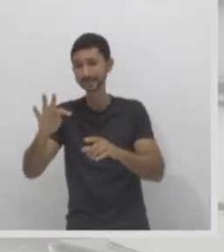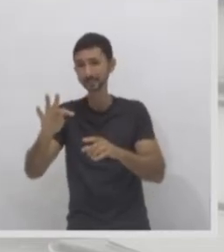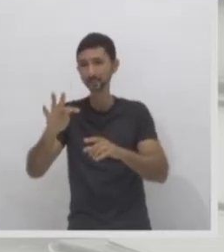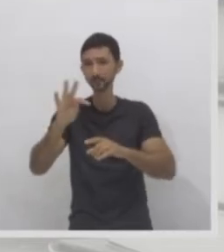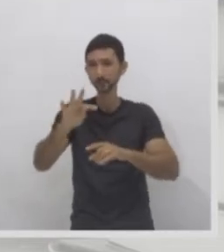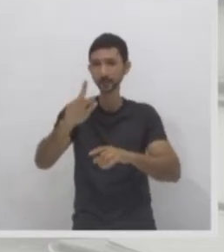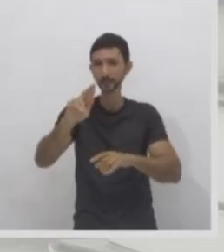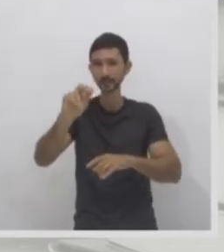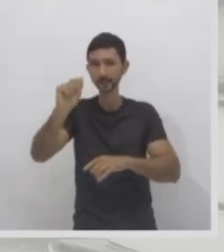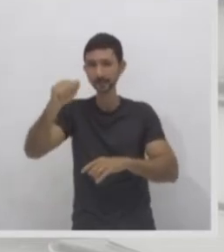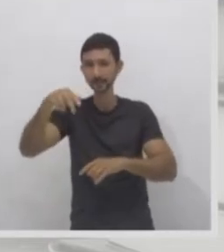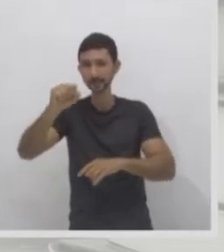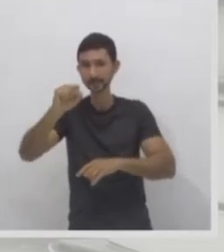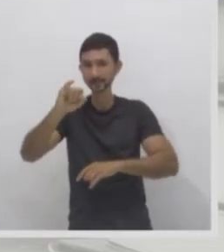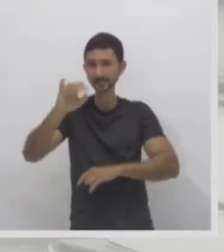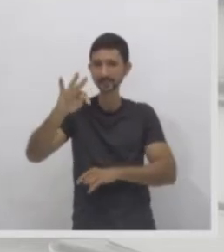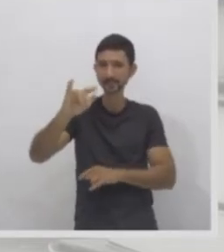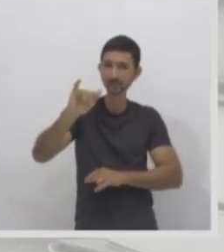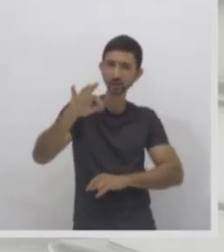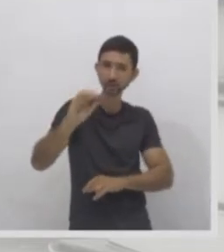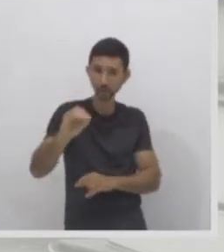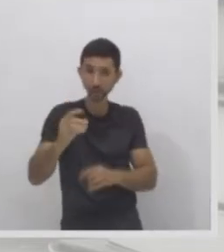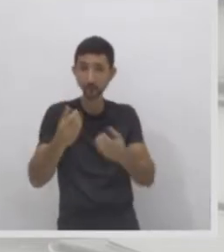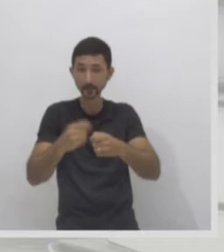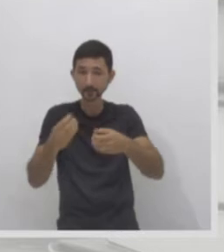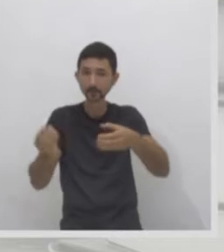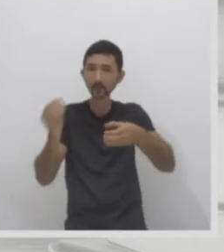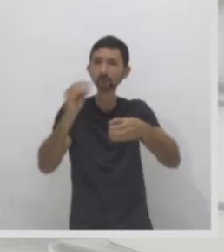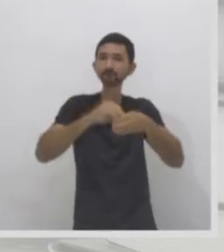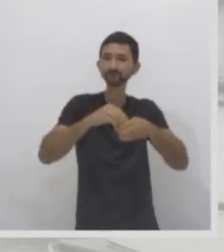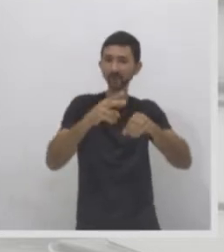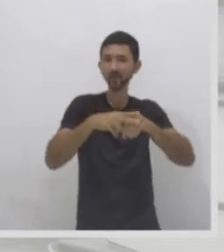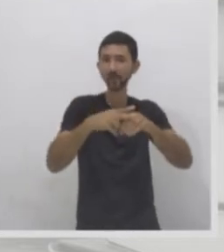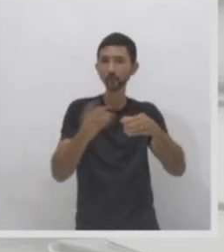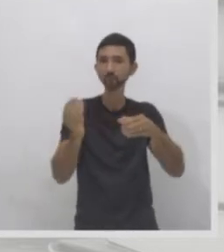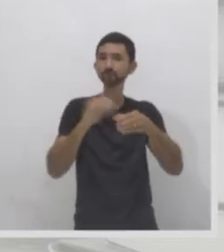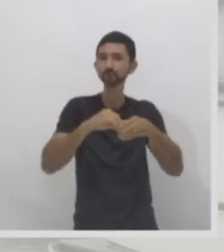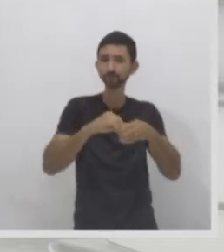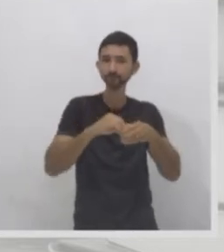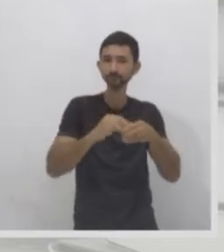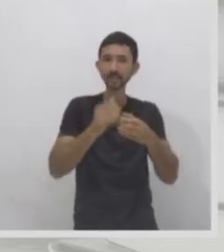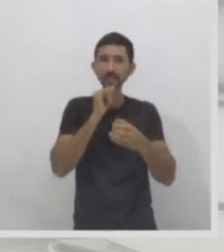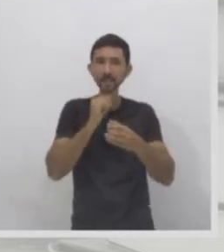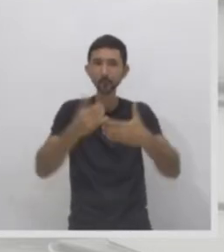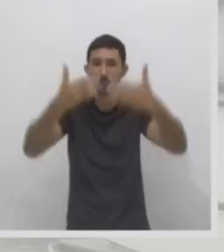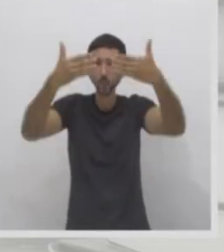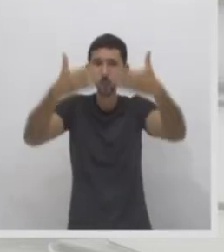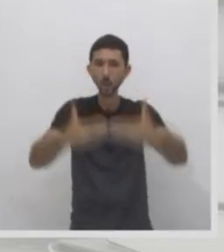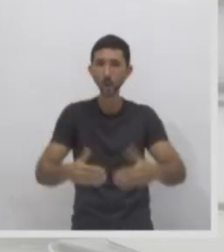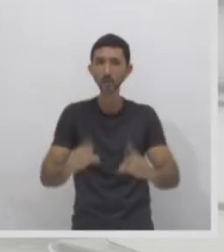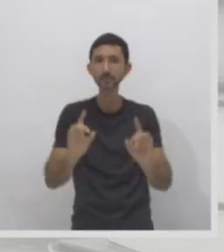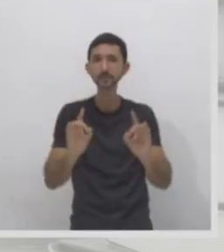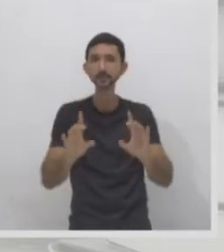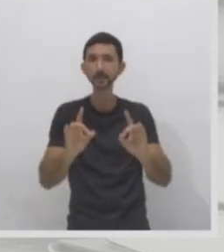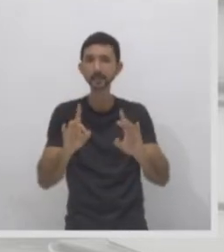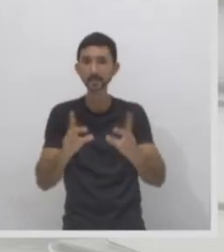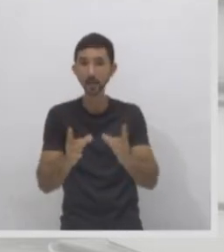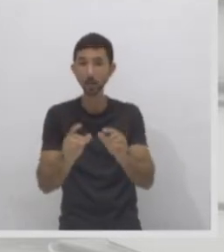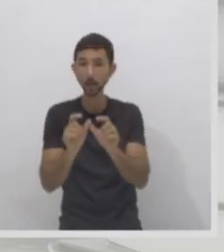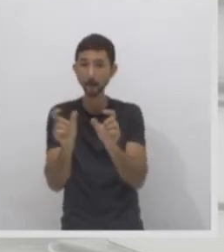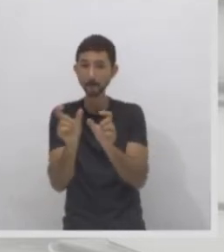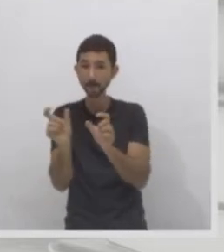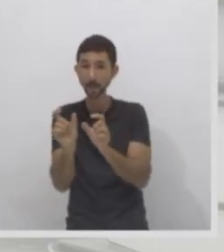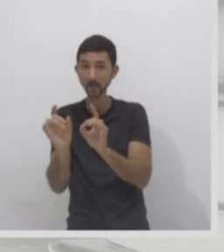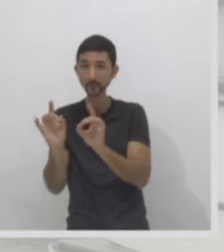que, nessa situação, ele precisa de um complemento. No caso da cortina especial, a palavrinha especial,